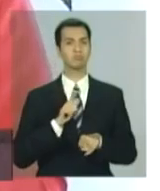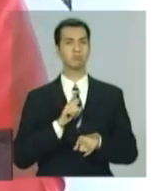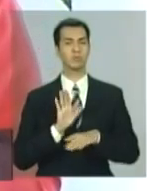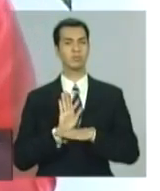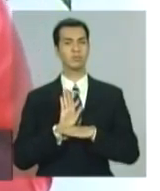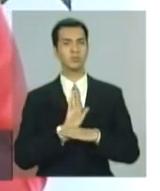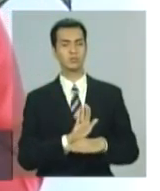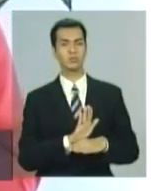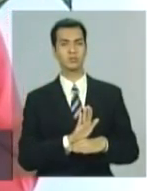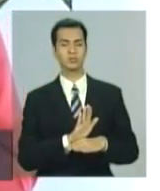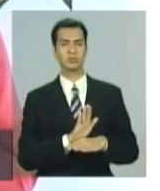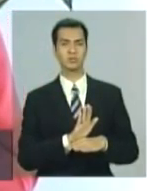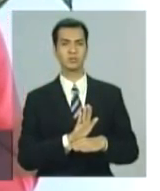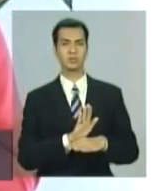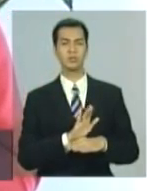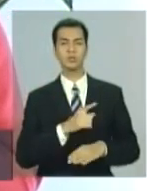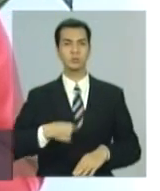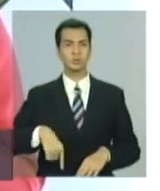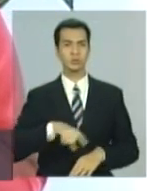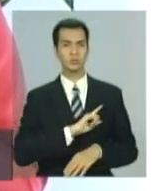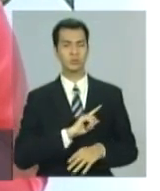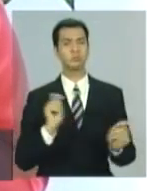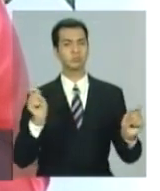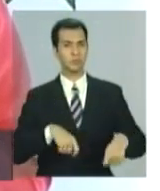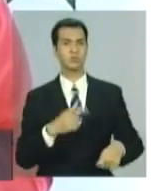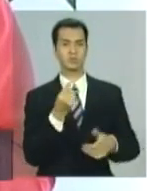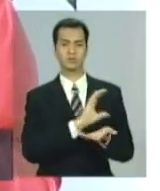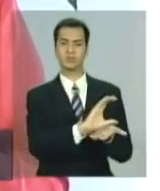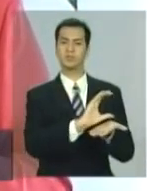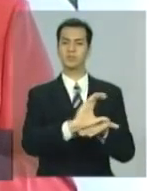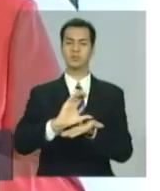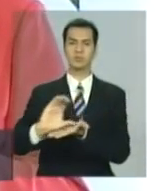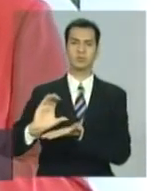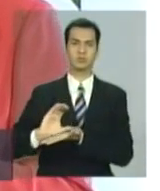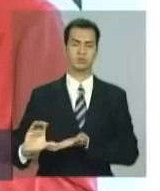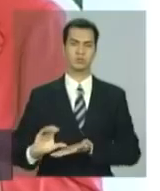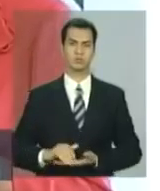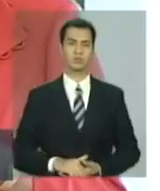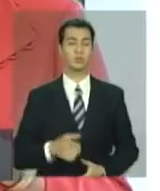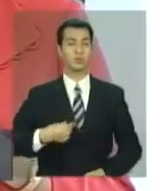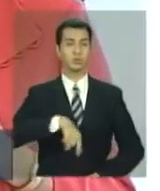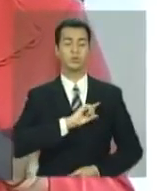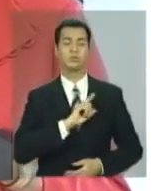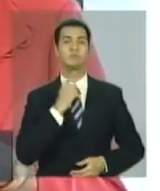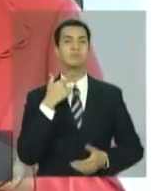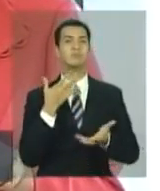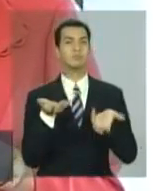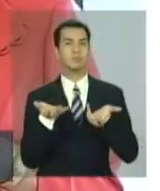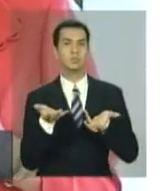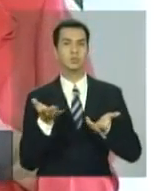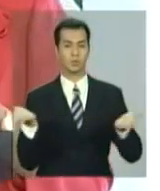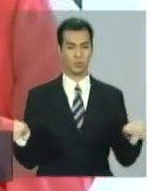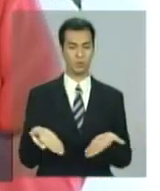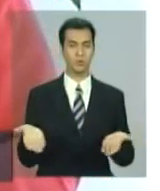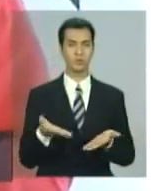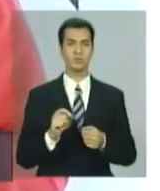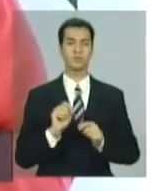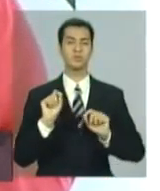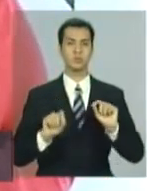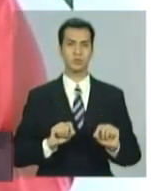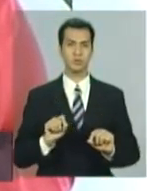contribuição para que nós possamos investir. O que nós procuramos hoje